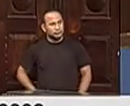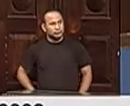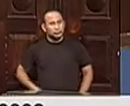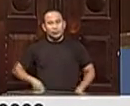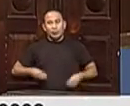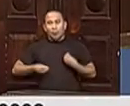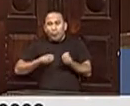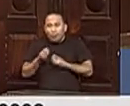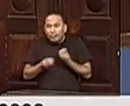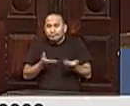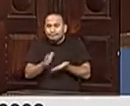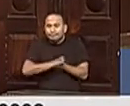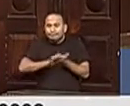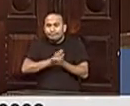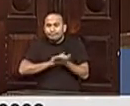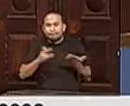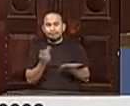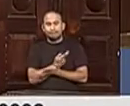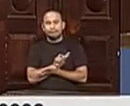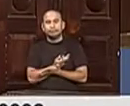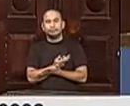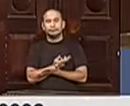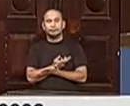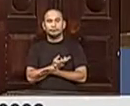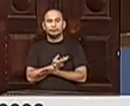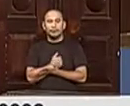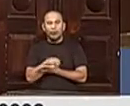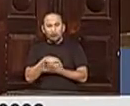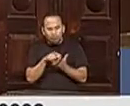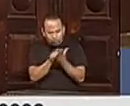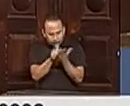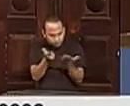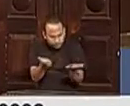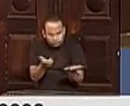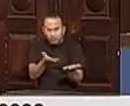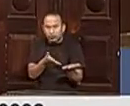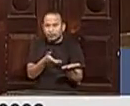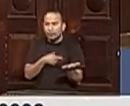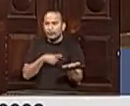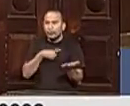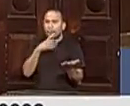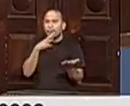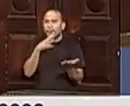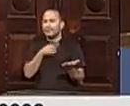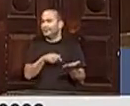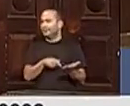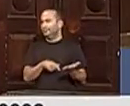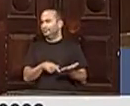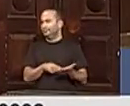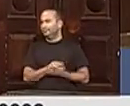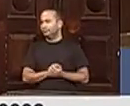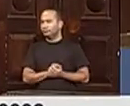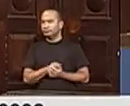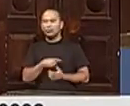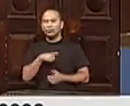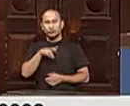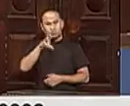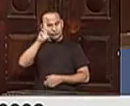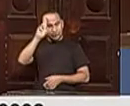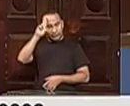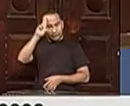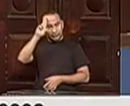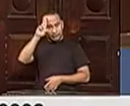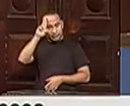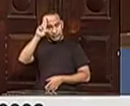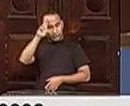E como se nada disso tivesse acontecido, pelos jornais, a gente toma conhecimento de que o líder do governo será